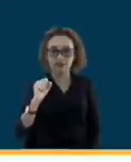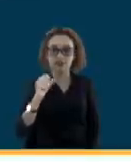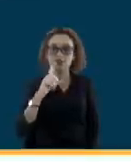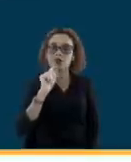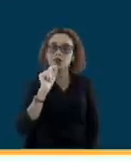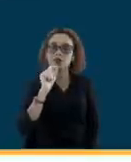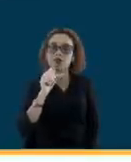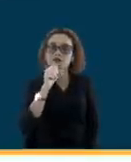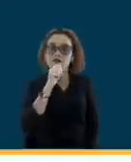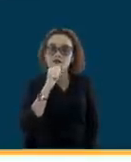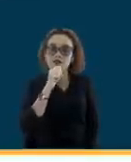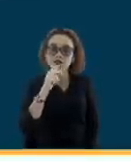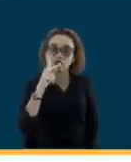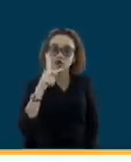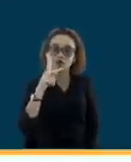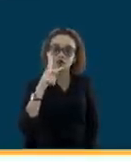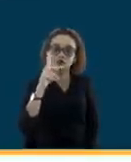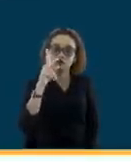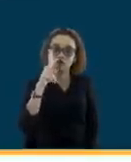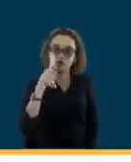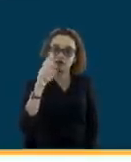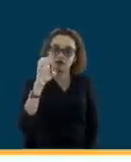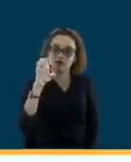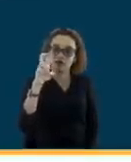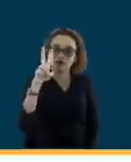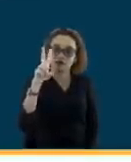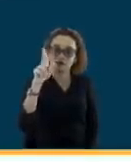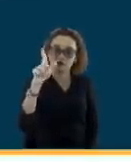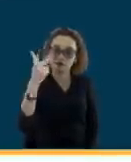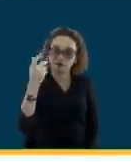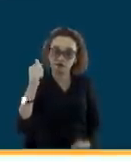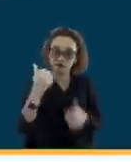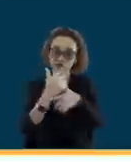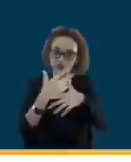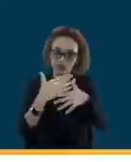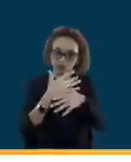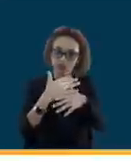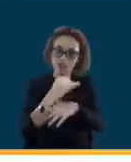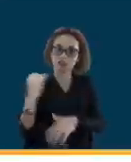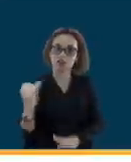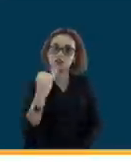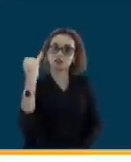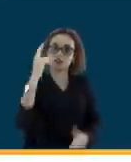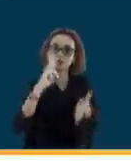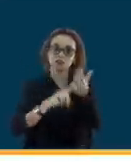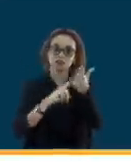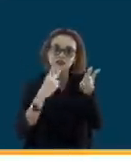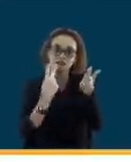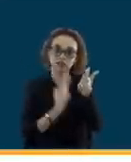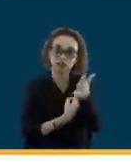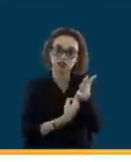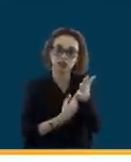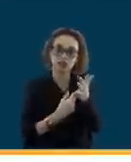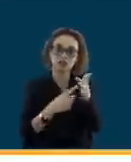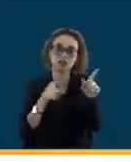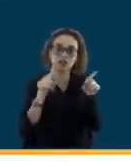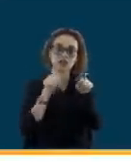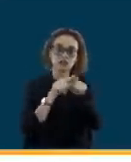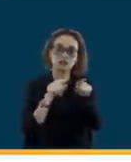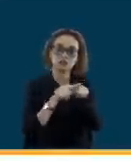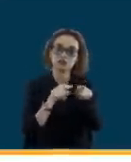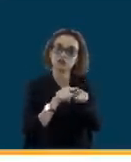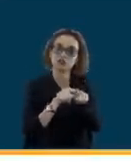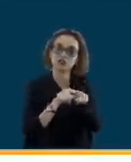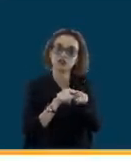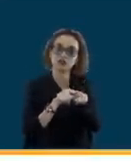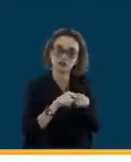do Rio de Janeiro, com a sua importância, com o seu significado. E, finalmente, essa